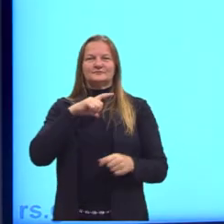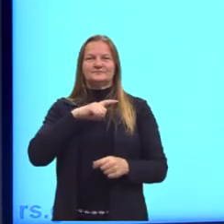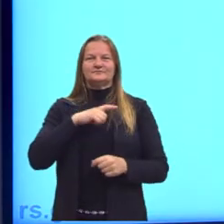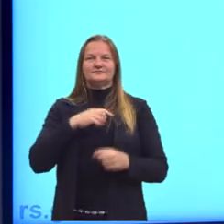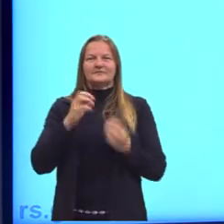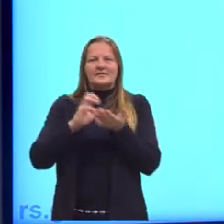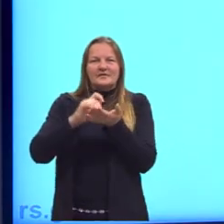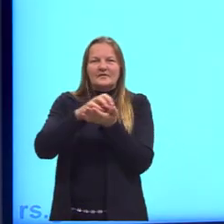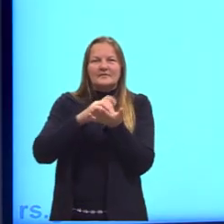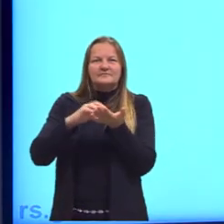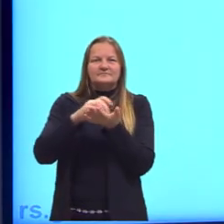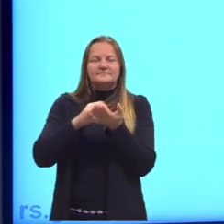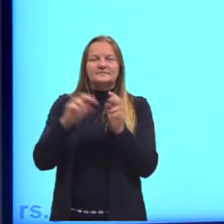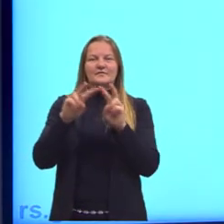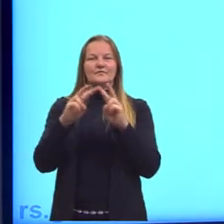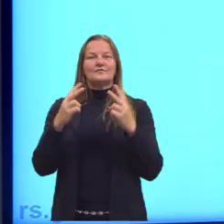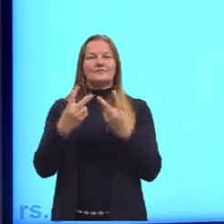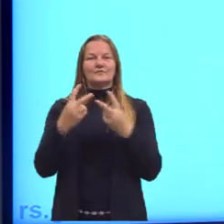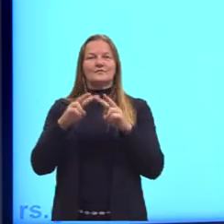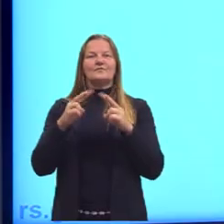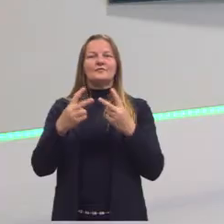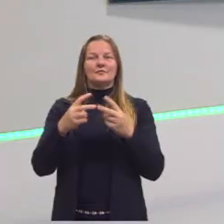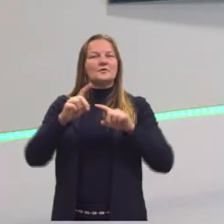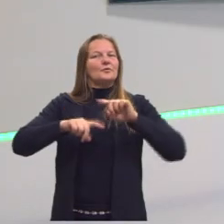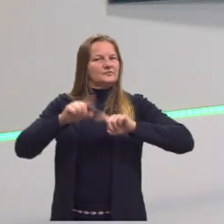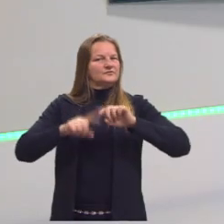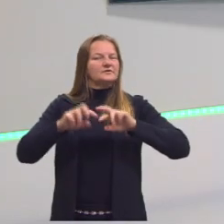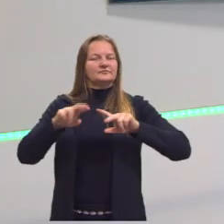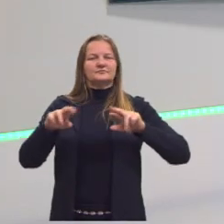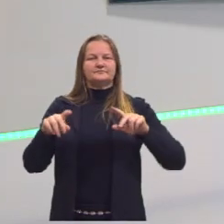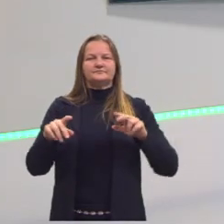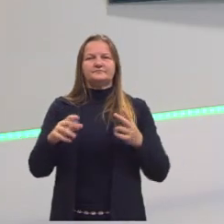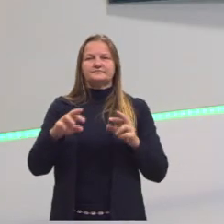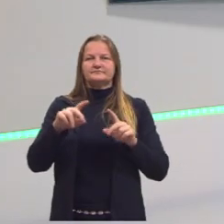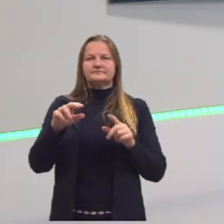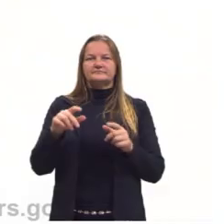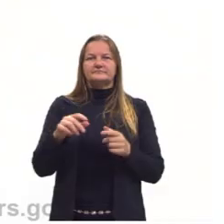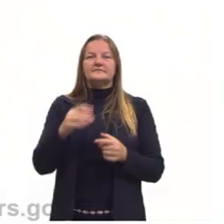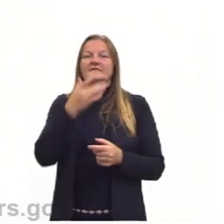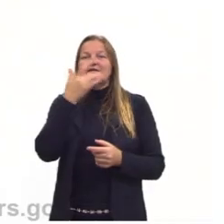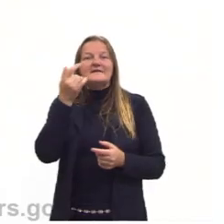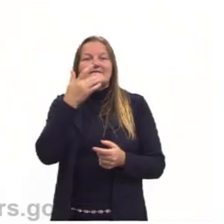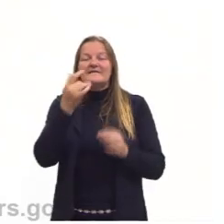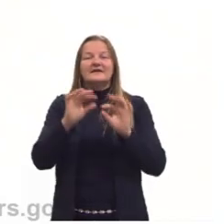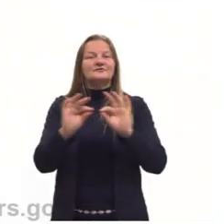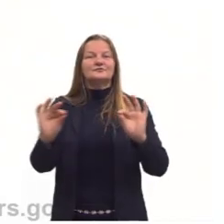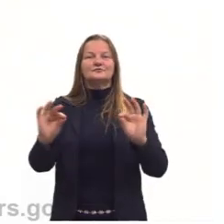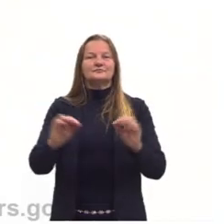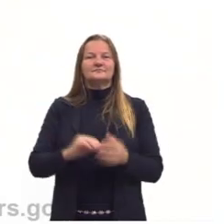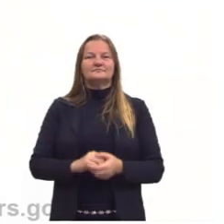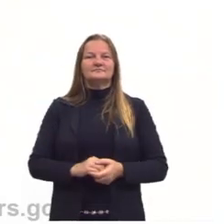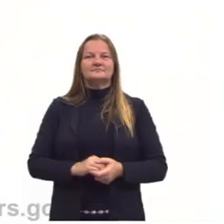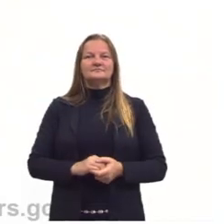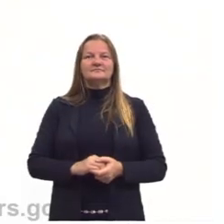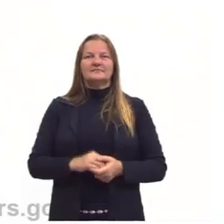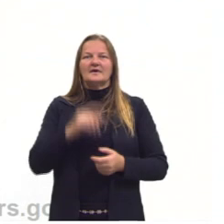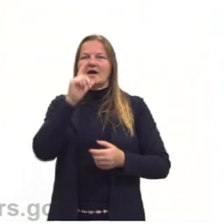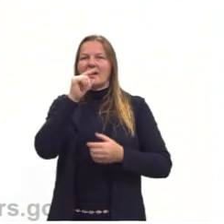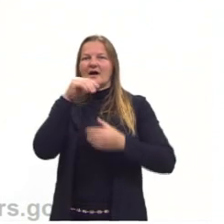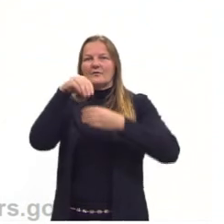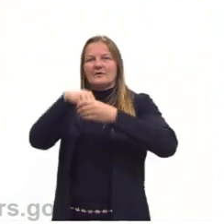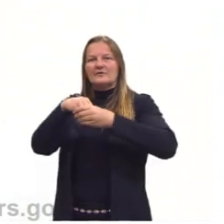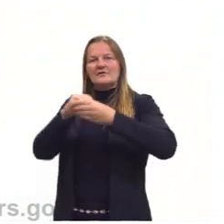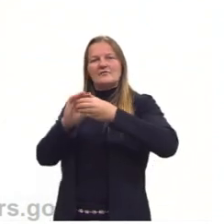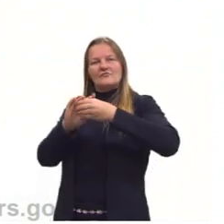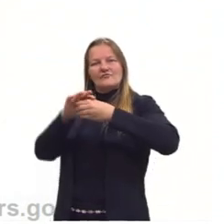até consegue calcular os nomes né de objetos irregulares de uma forma mais simples então colocando ele dentro da água